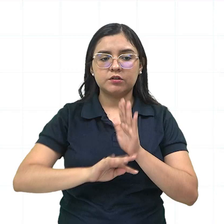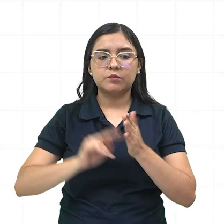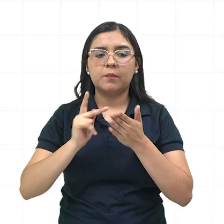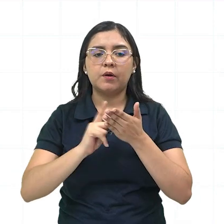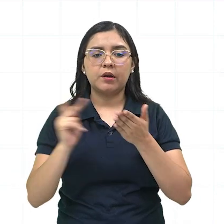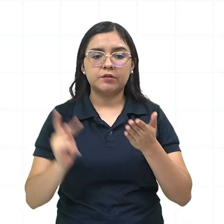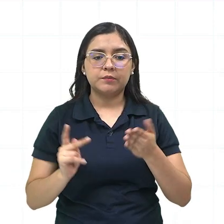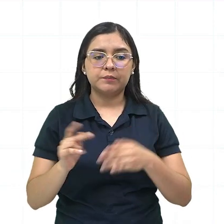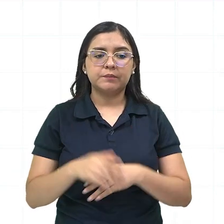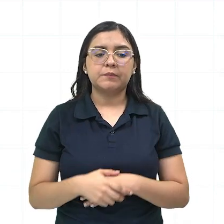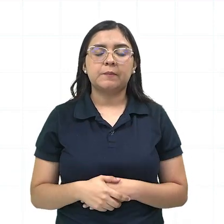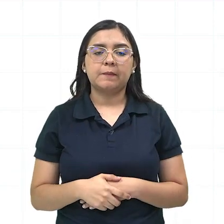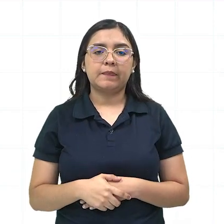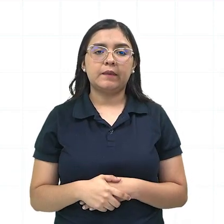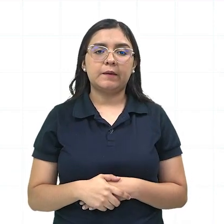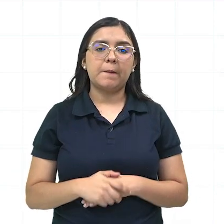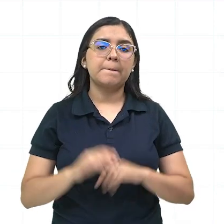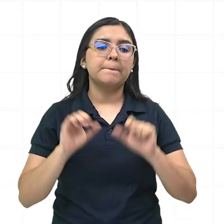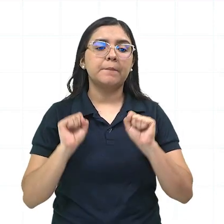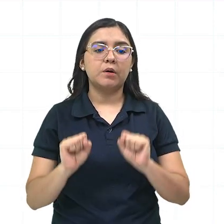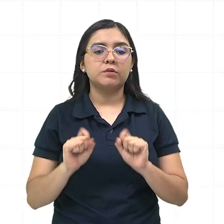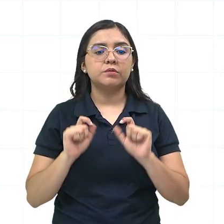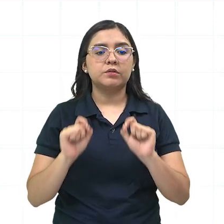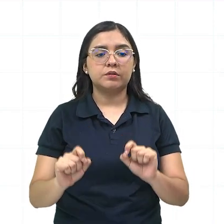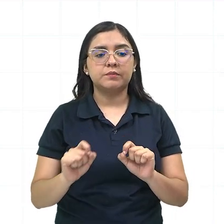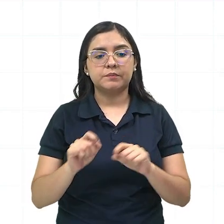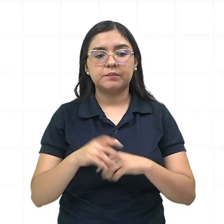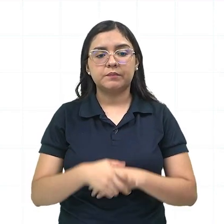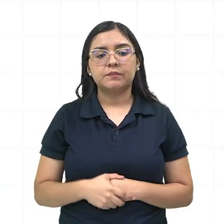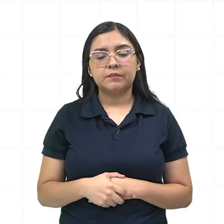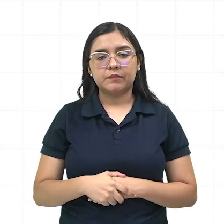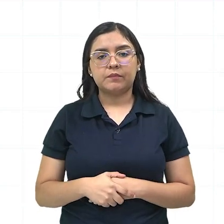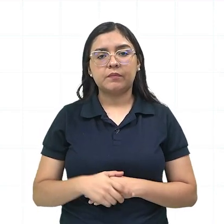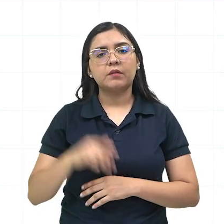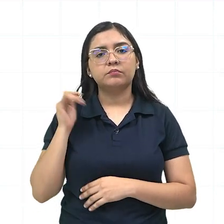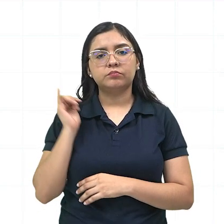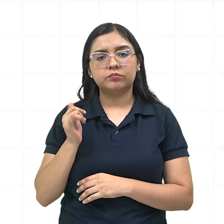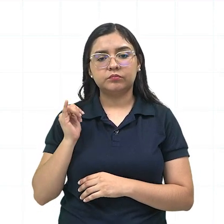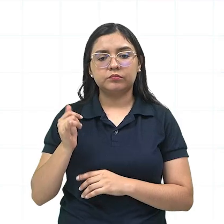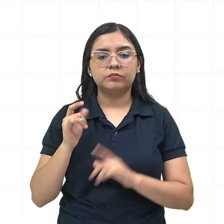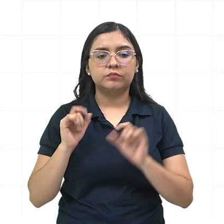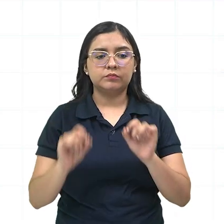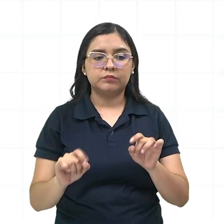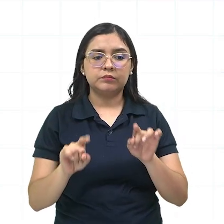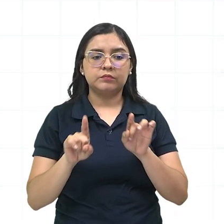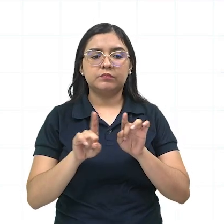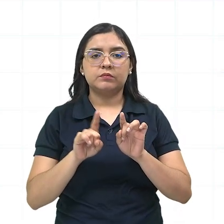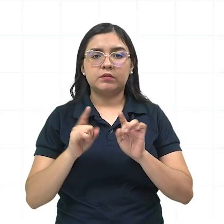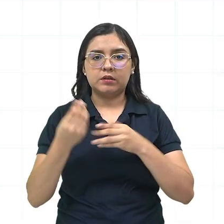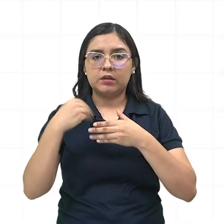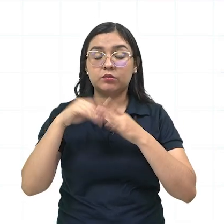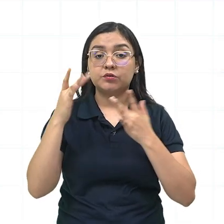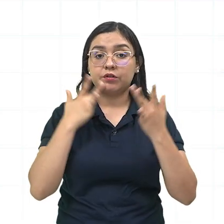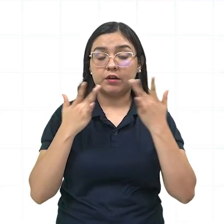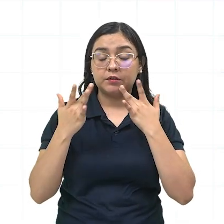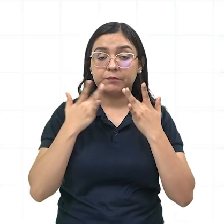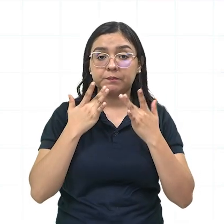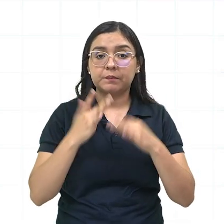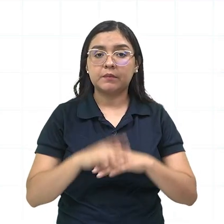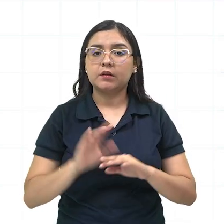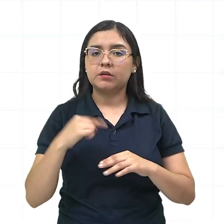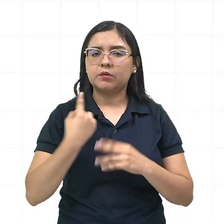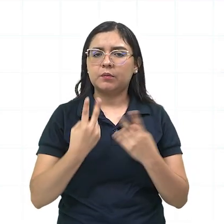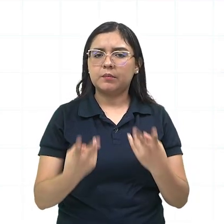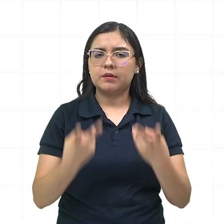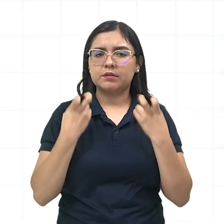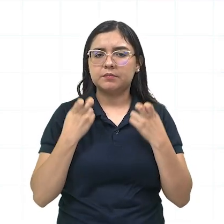poéticos, que eles podem ser apenas ditos de modo distante. Então, aqui a gente percebe